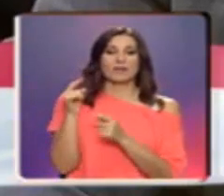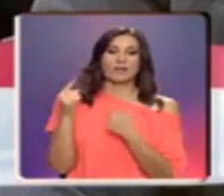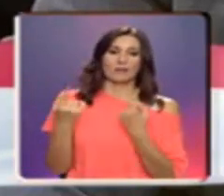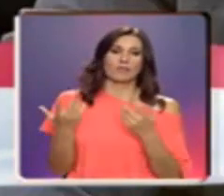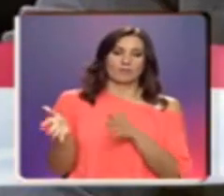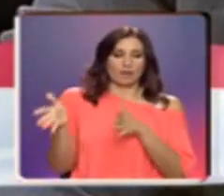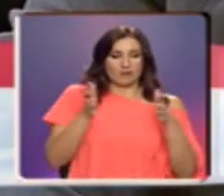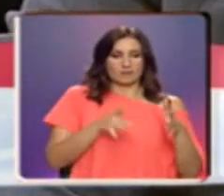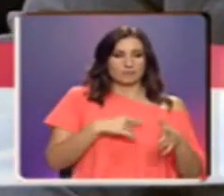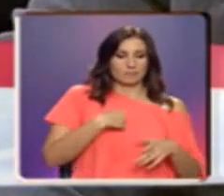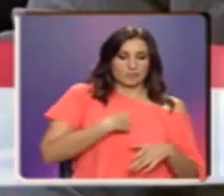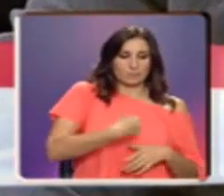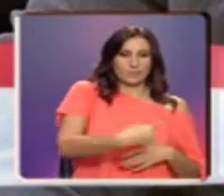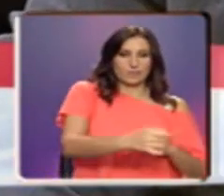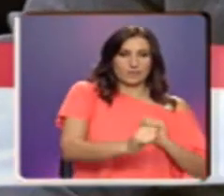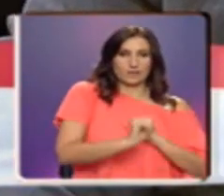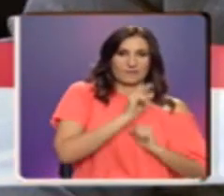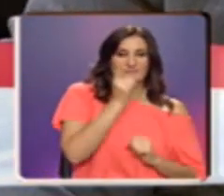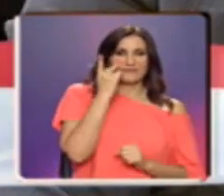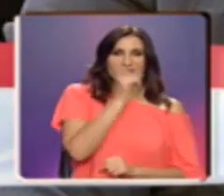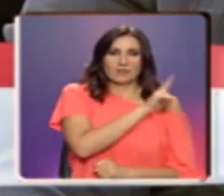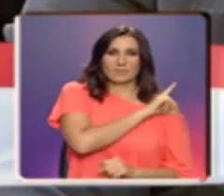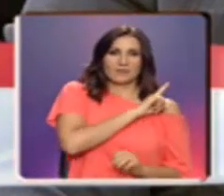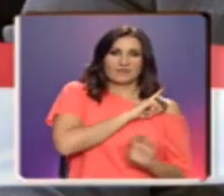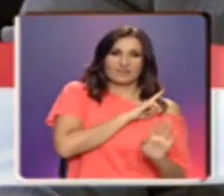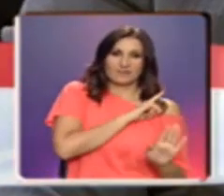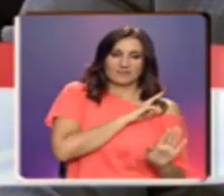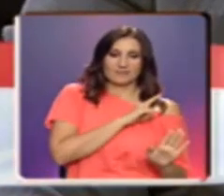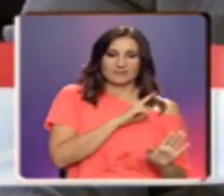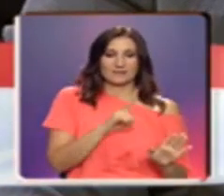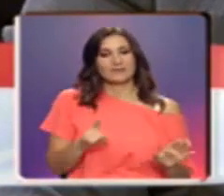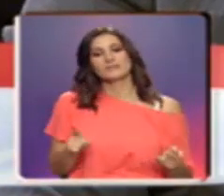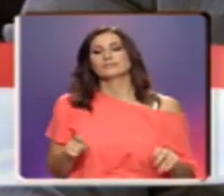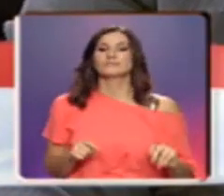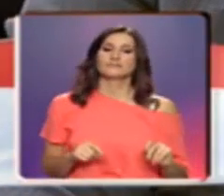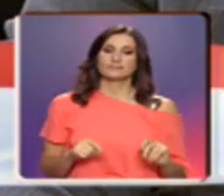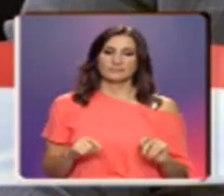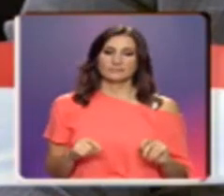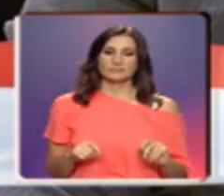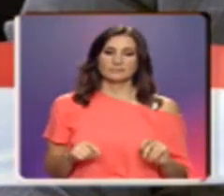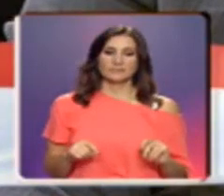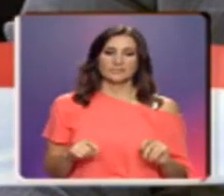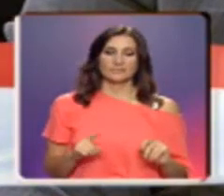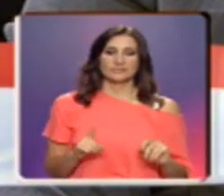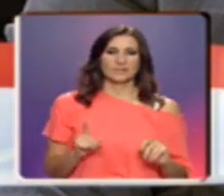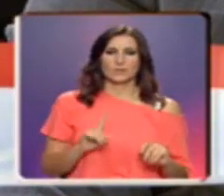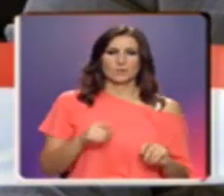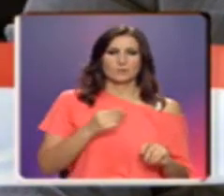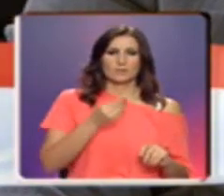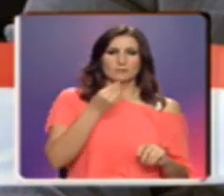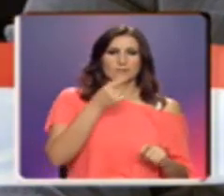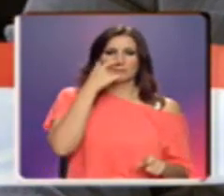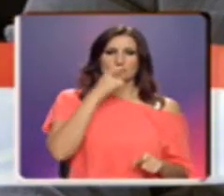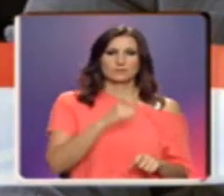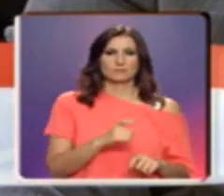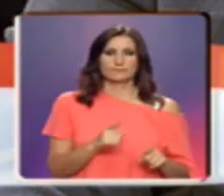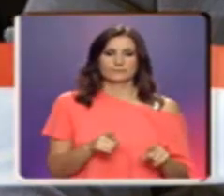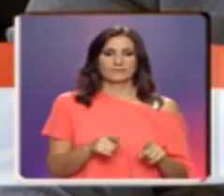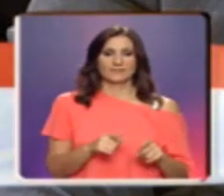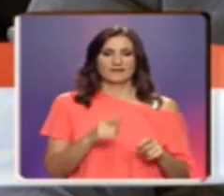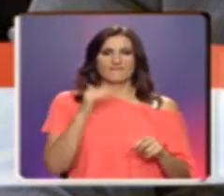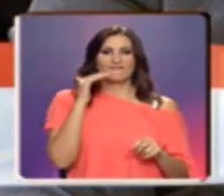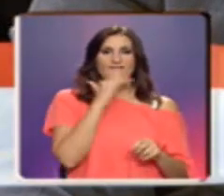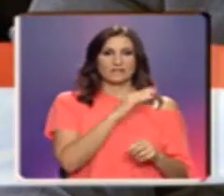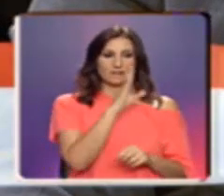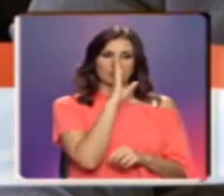meu dia-a-dia, que não tenho absolutamente nada no meu dia-a-dia de ser uma pessoa assim tão